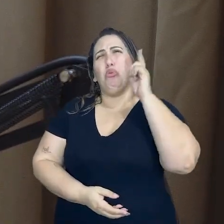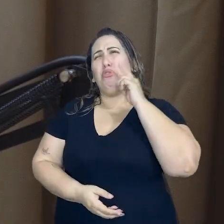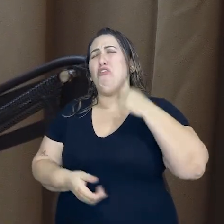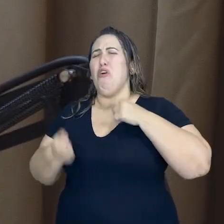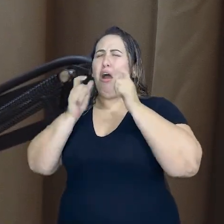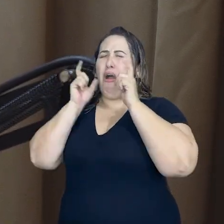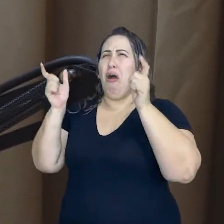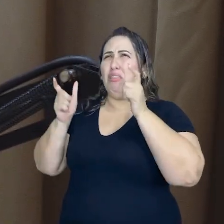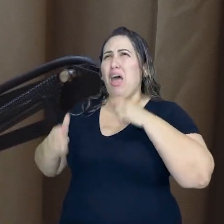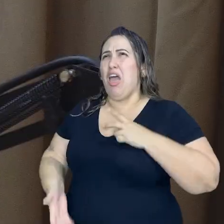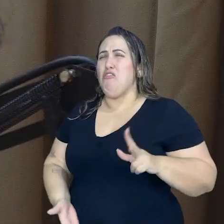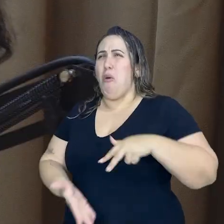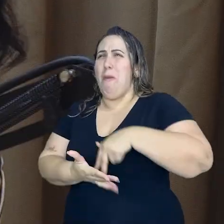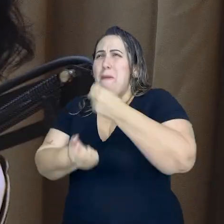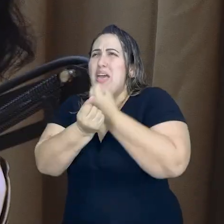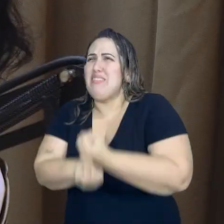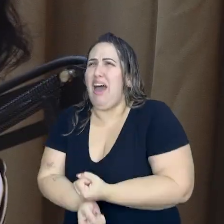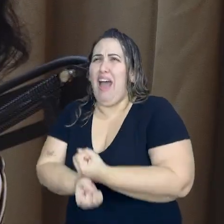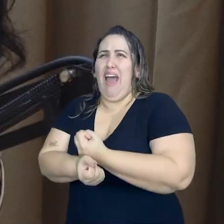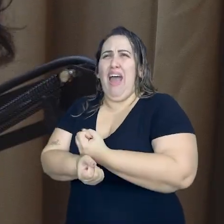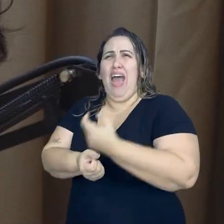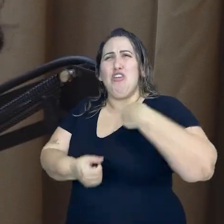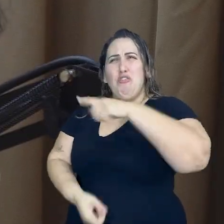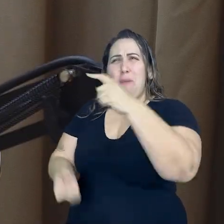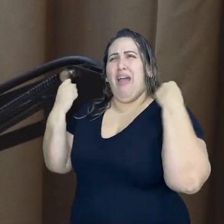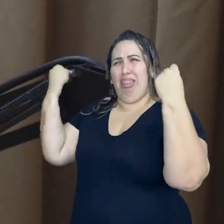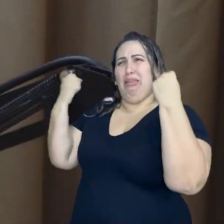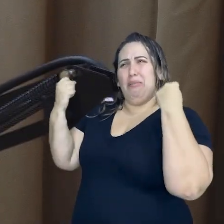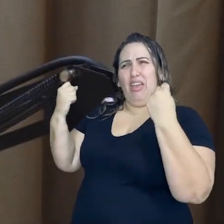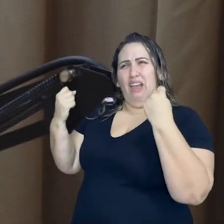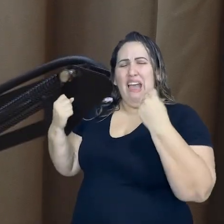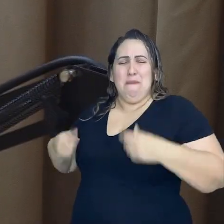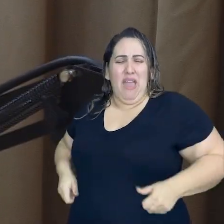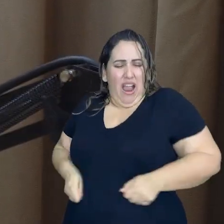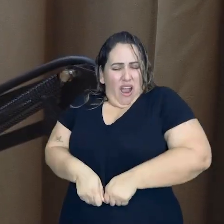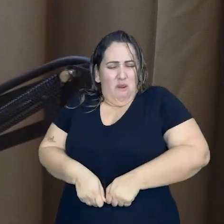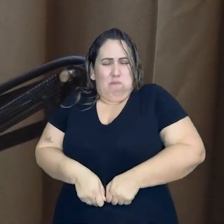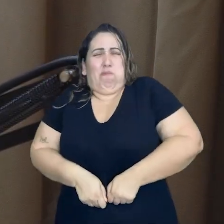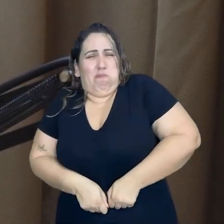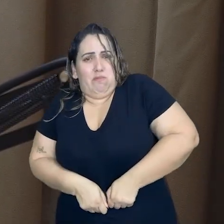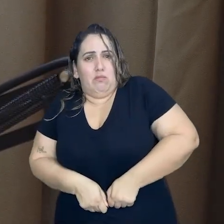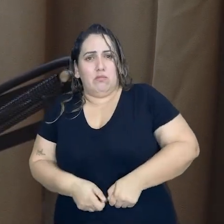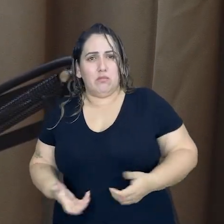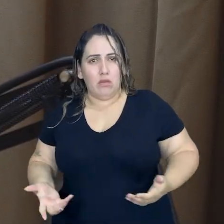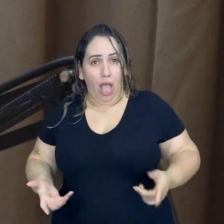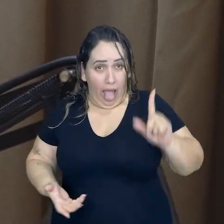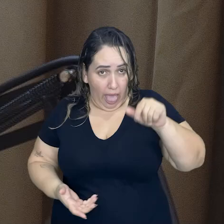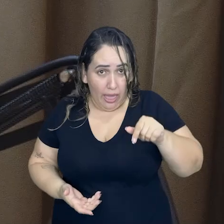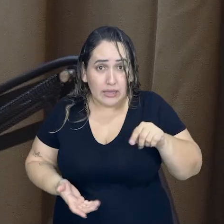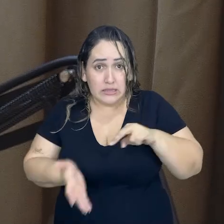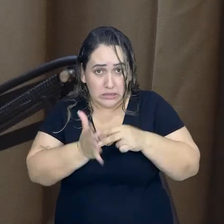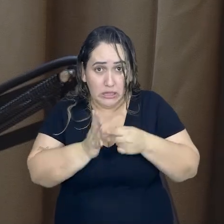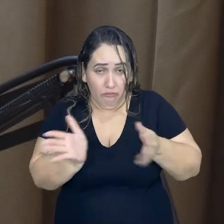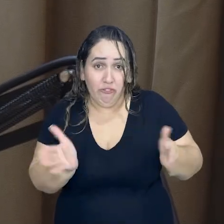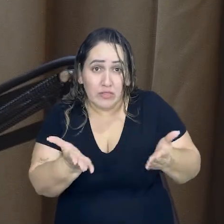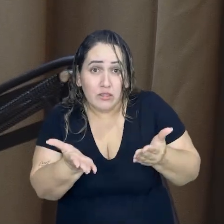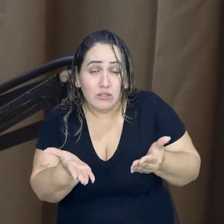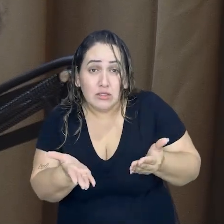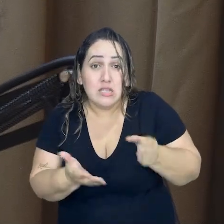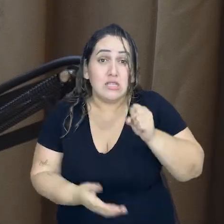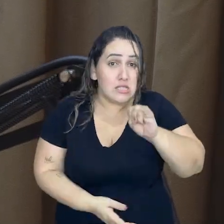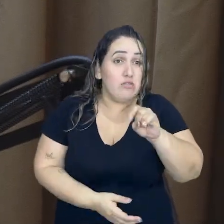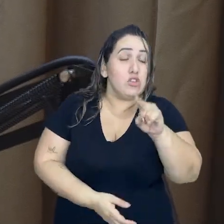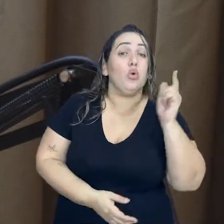todo dia tem uma pessoa para te dizer, vamos que eu vou com você, vamos que eu te ensino, se você for, você vai crescer. Então, isso é